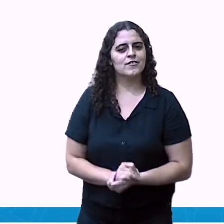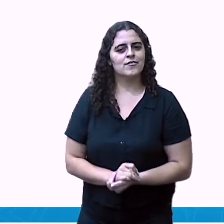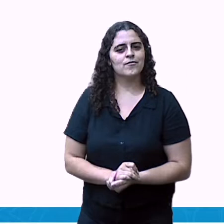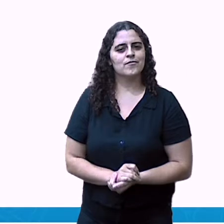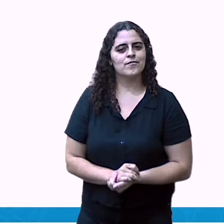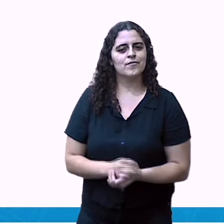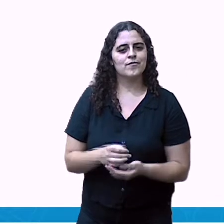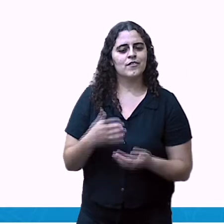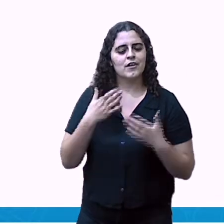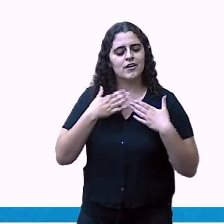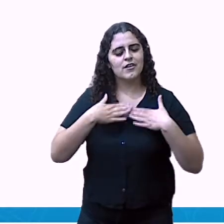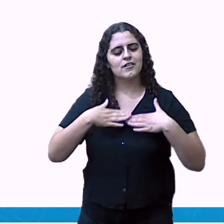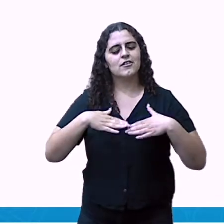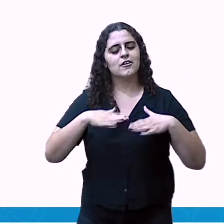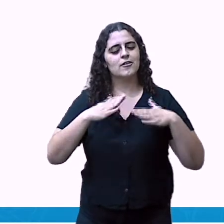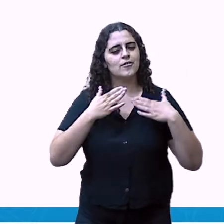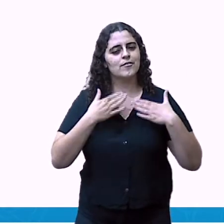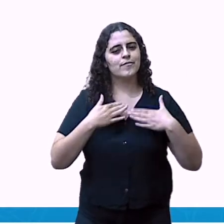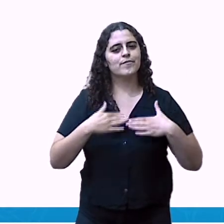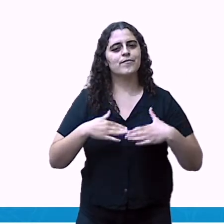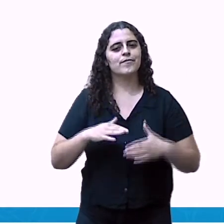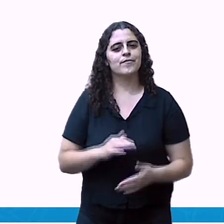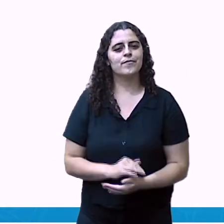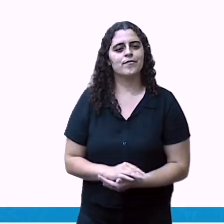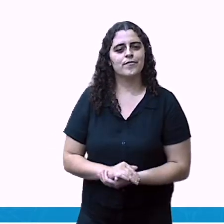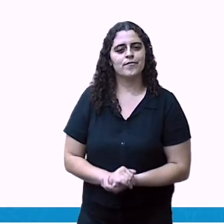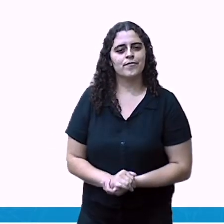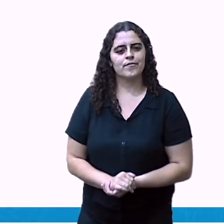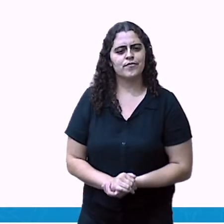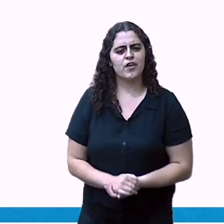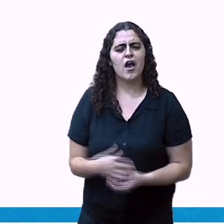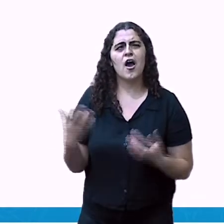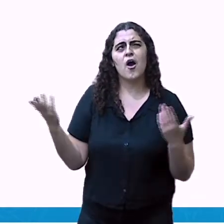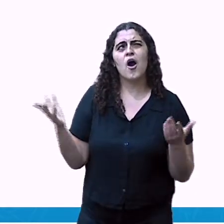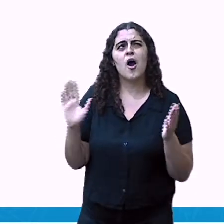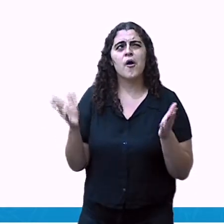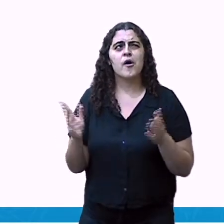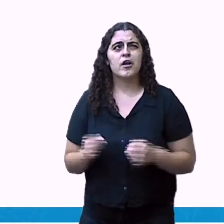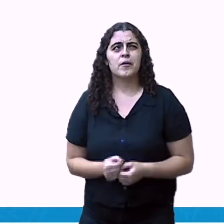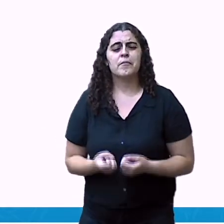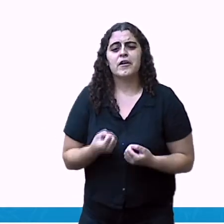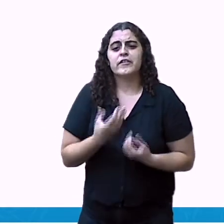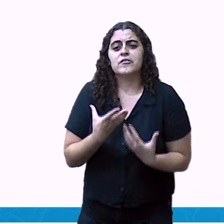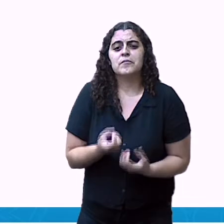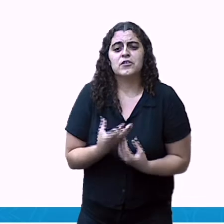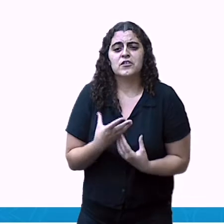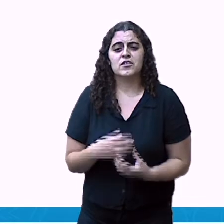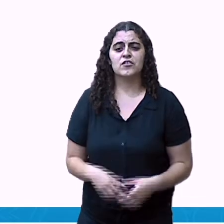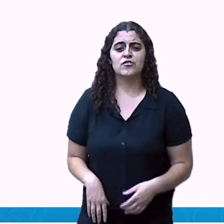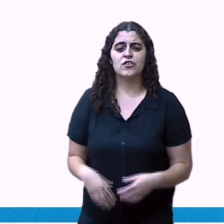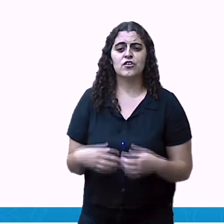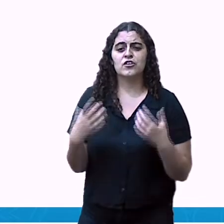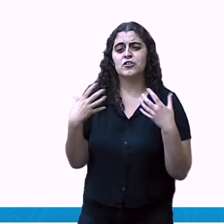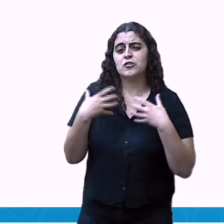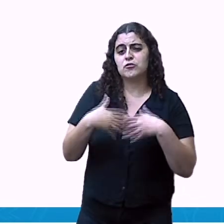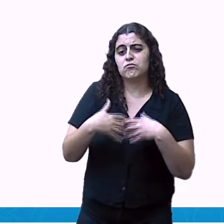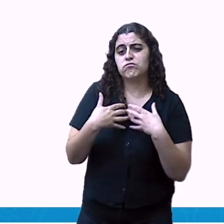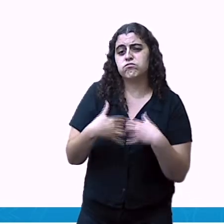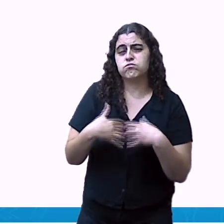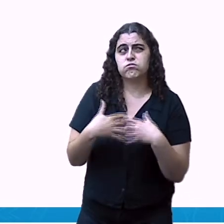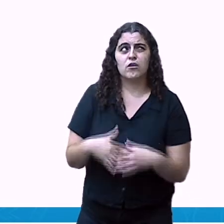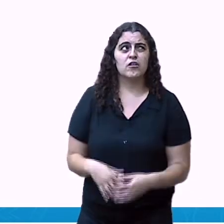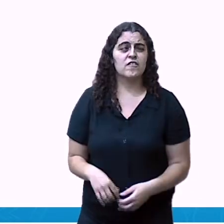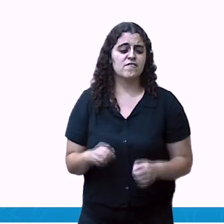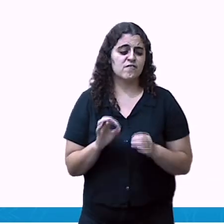serenidade, uma tranquilidade. E quando nós estamos confusos?